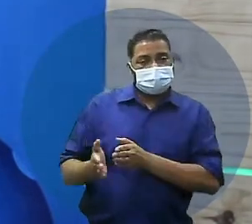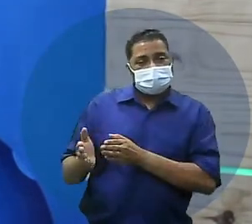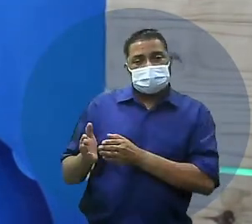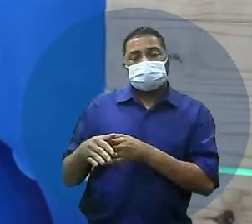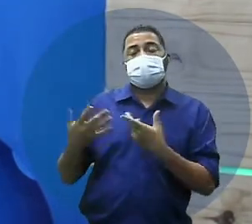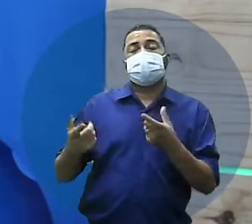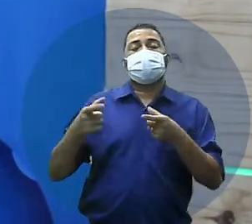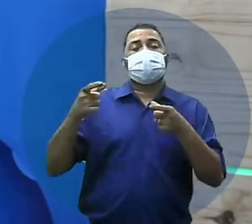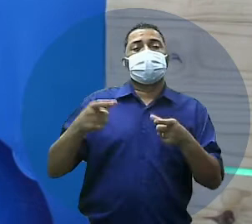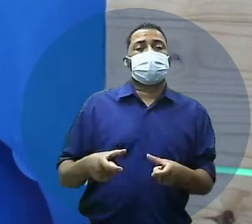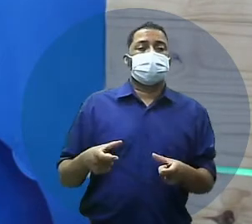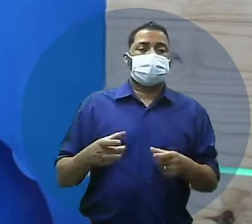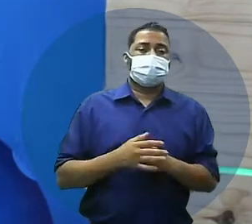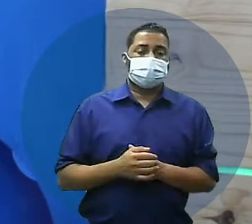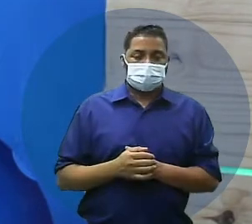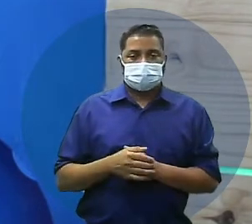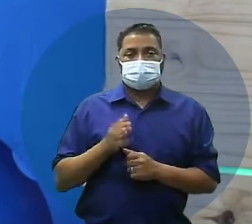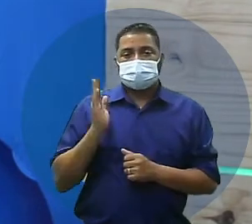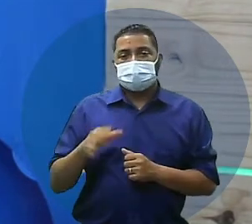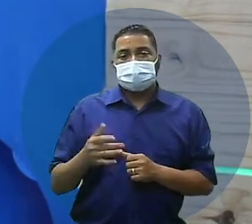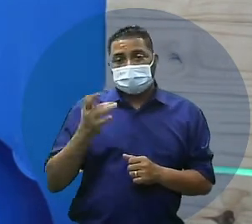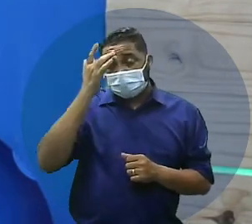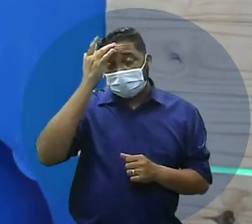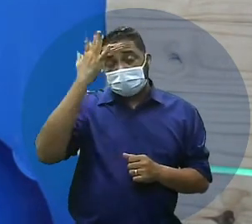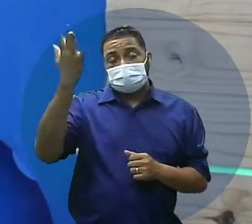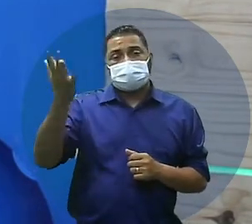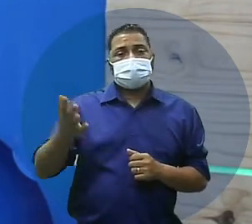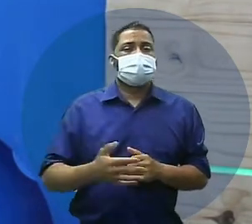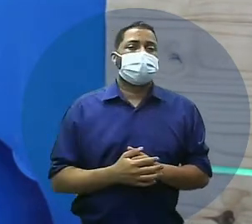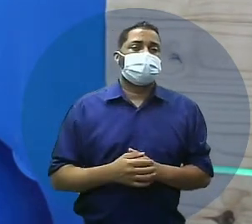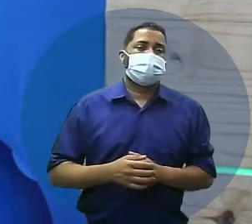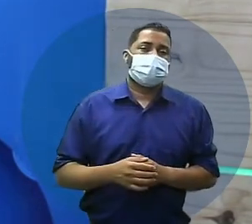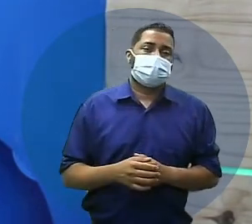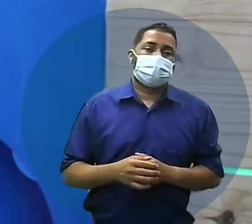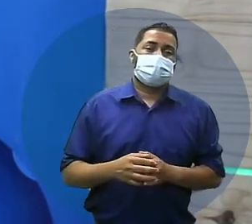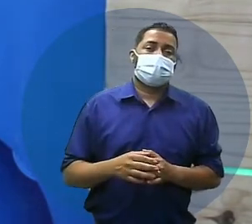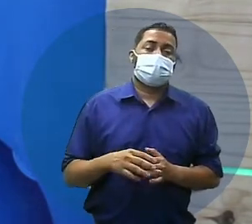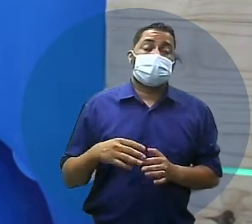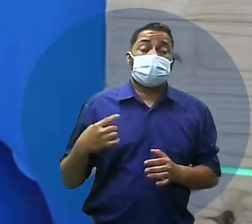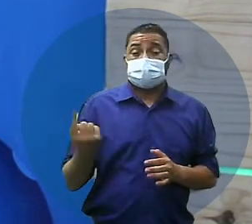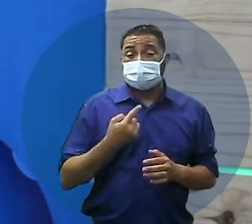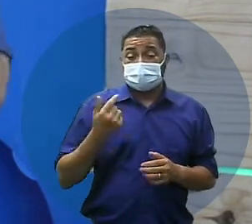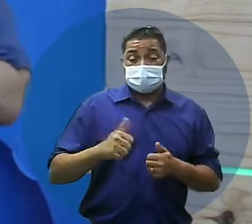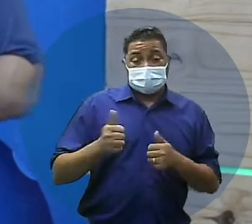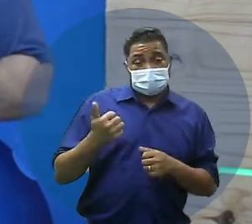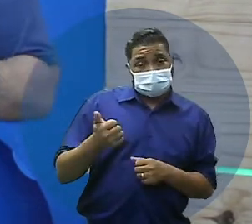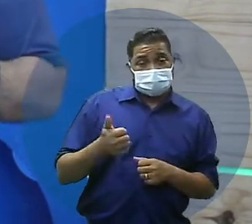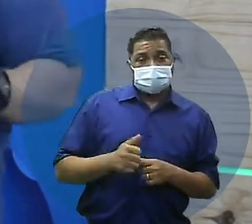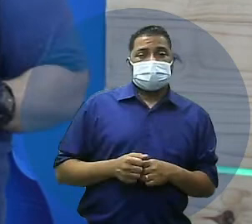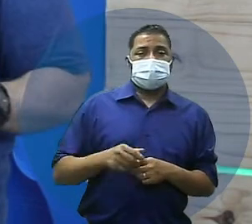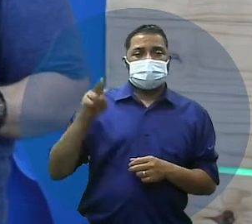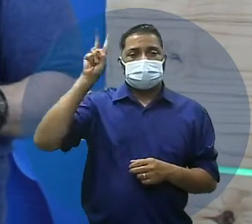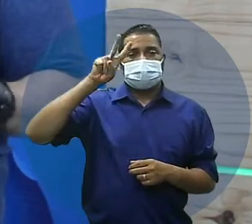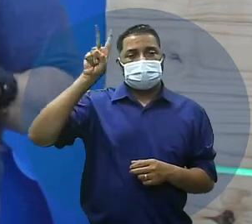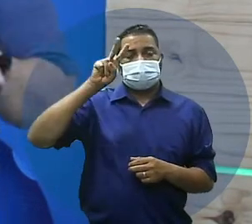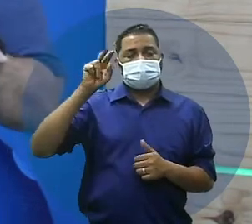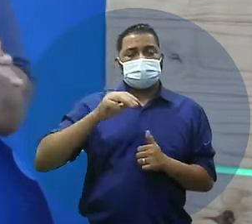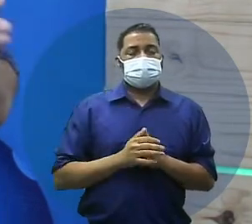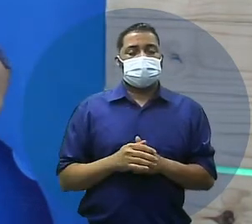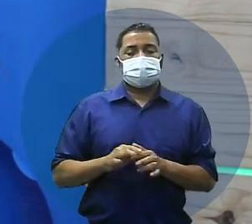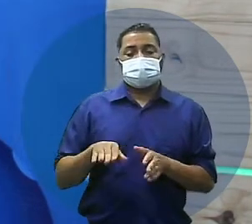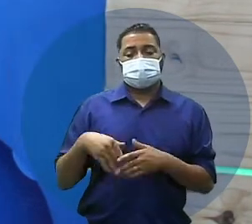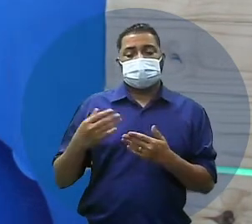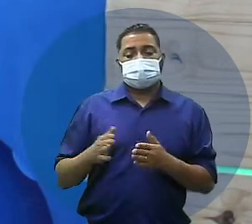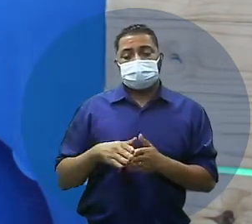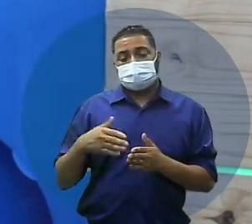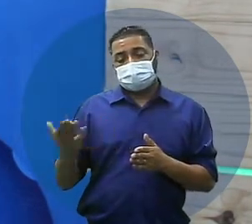do local. Isso já facilita um bocado na nossa análise historiográfica, tá bem? Aí do